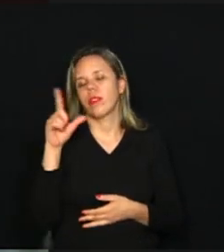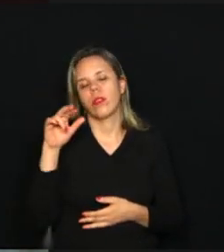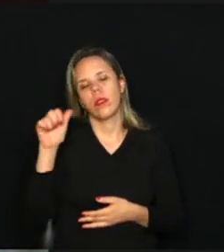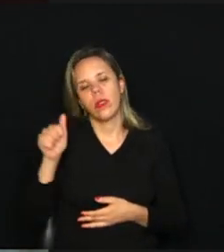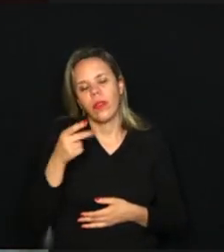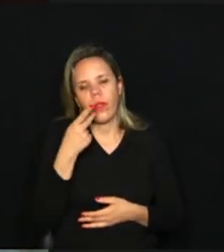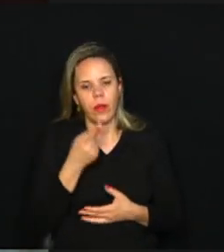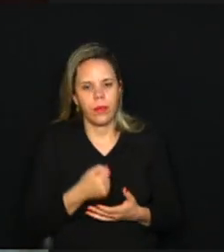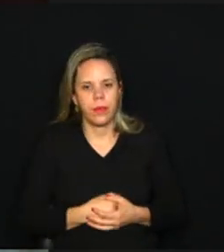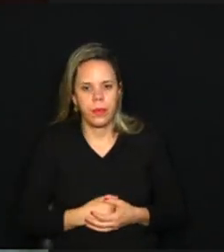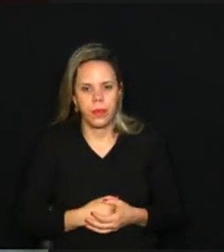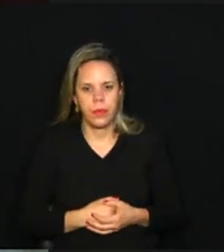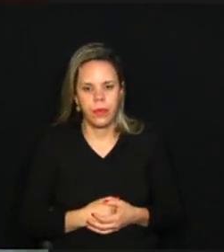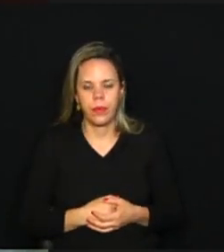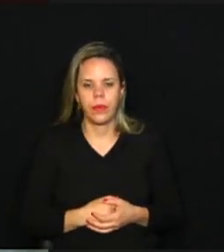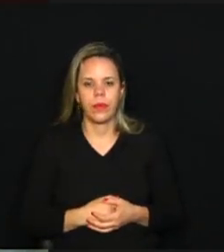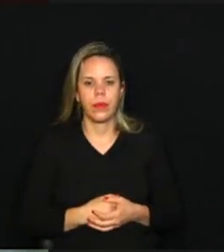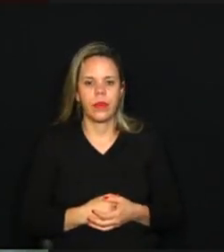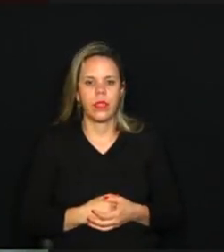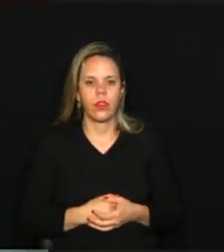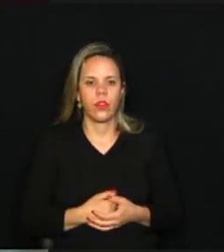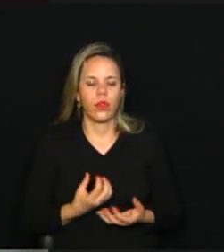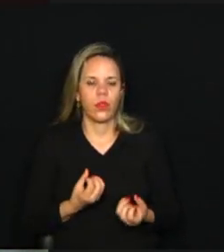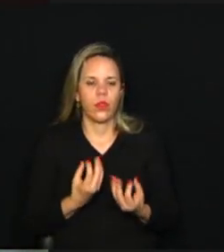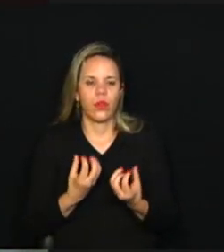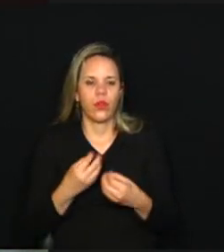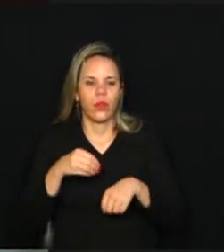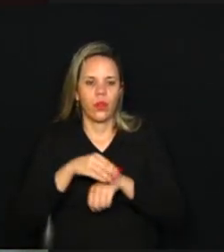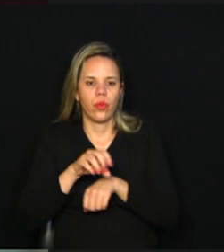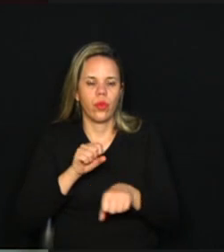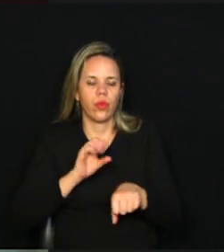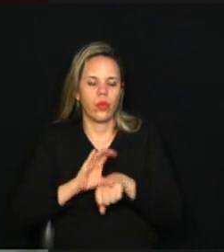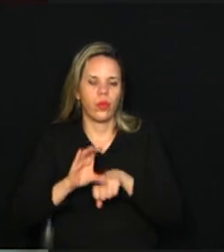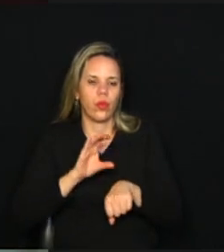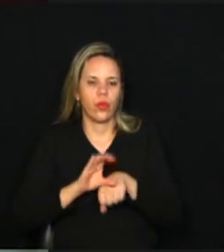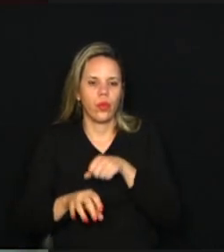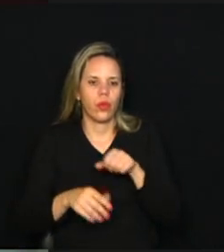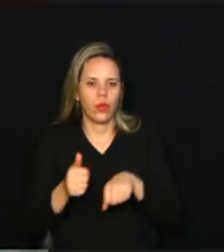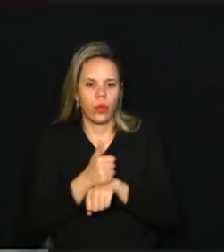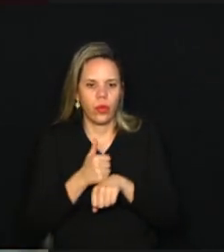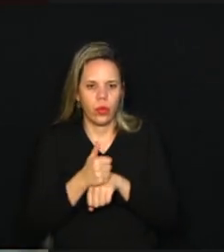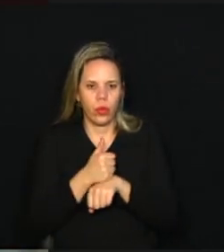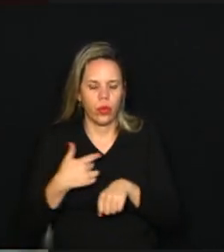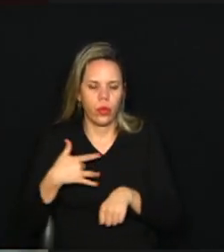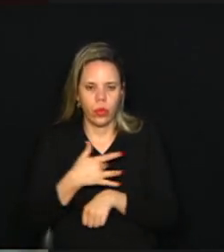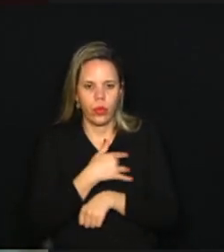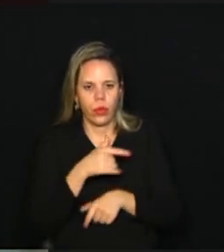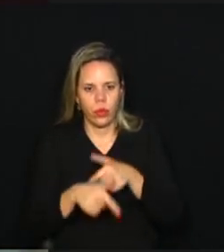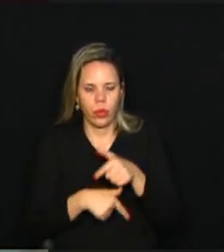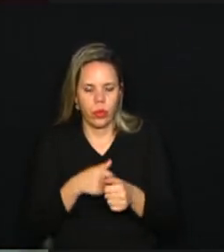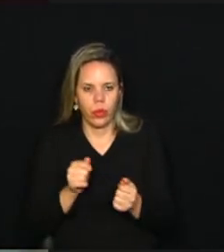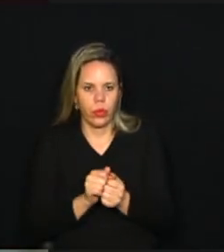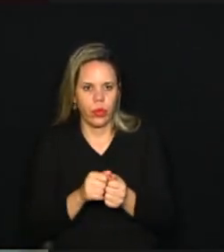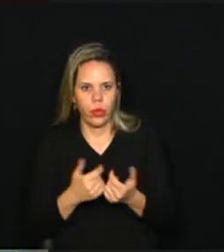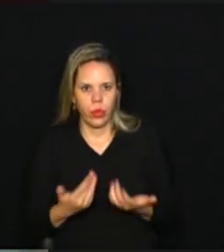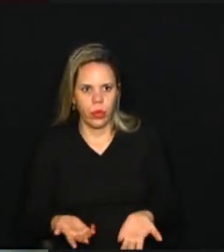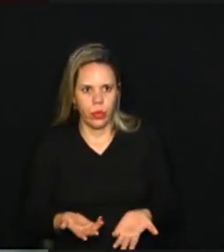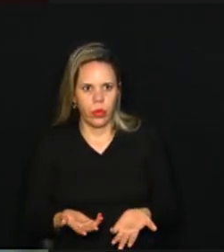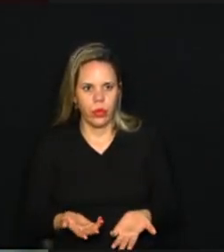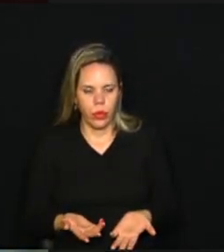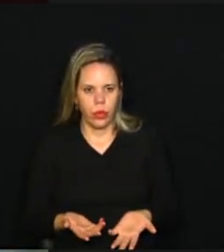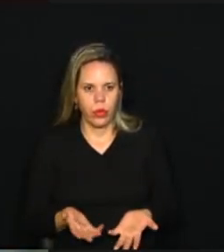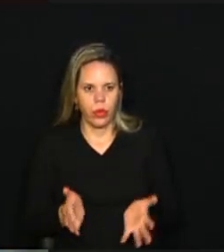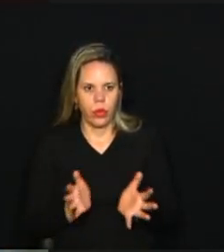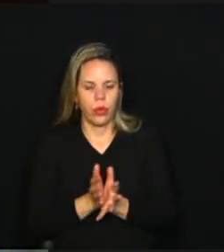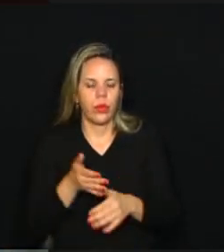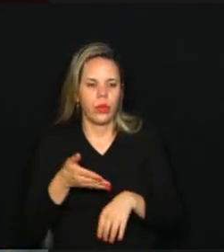Precisamos essa questão de formação dos agentes populares de saúde, que também trabalhamos em cima disso, estar na comunidade,